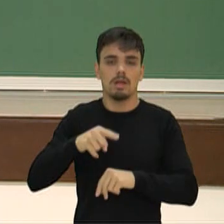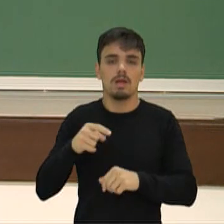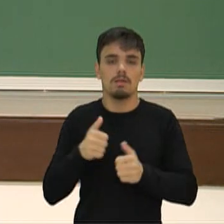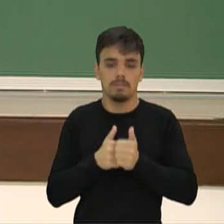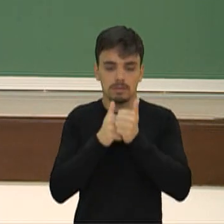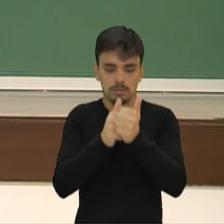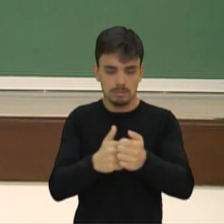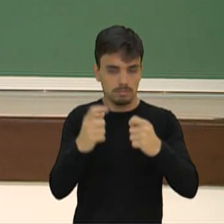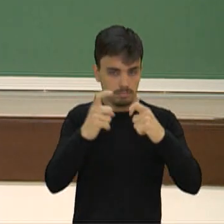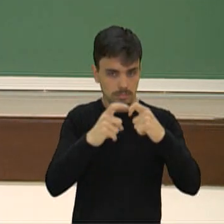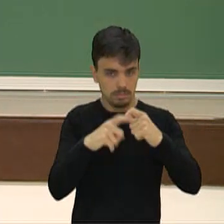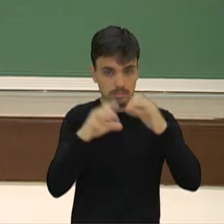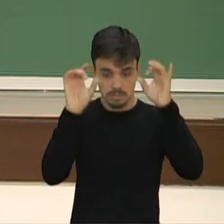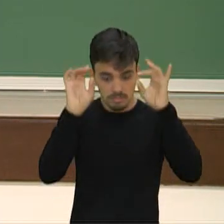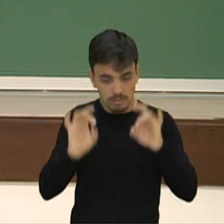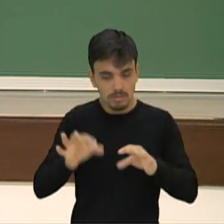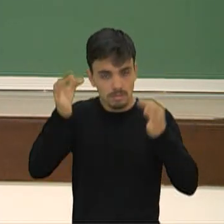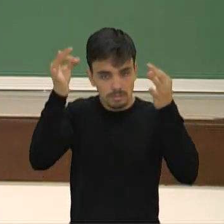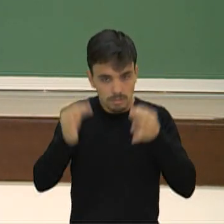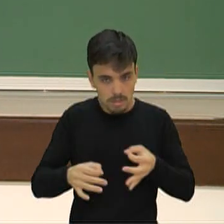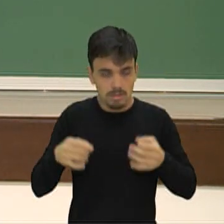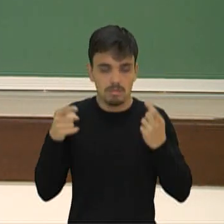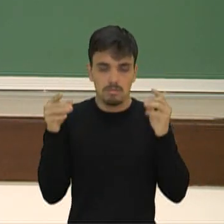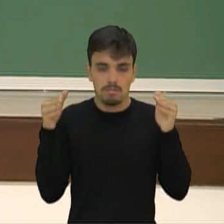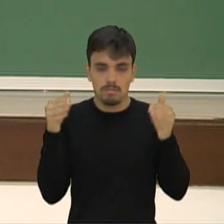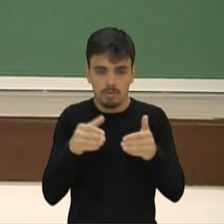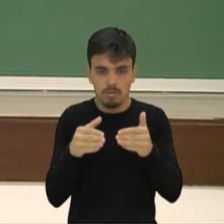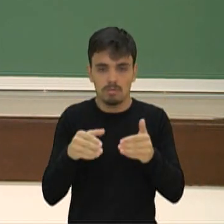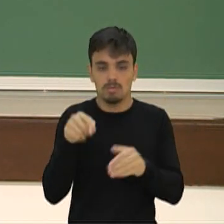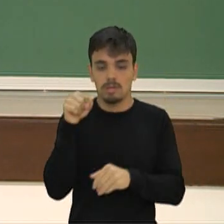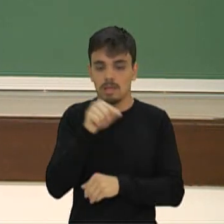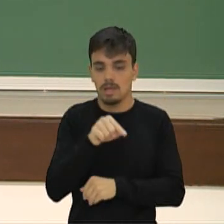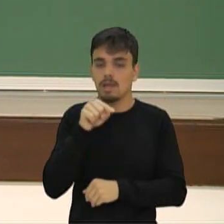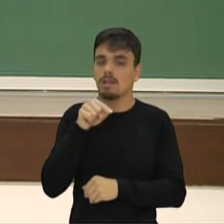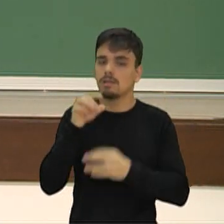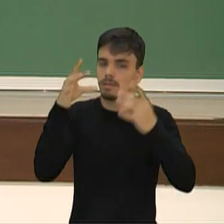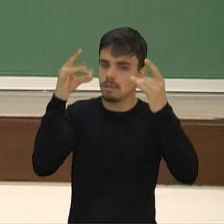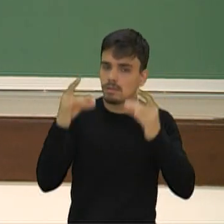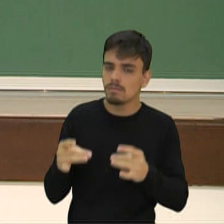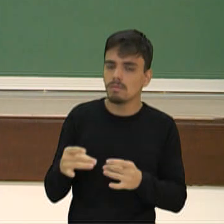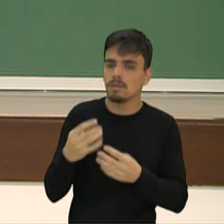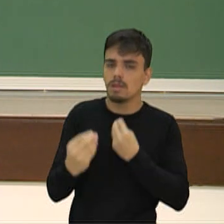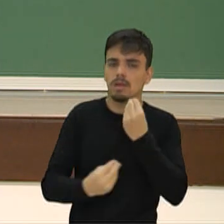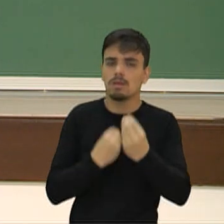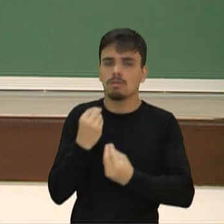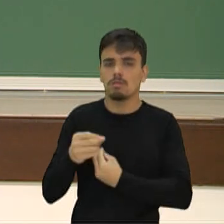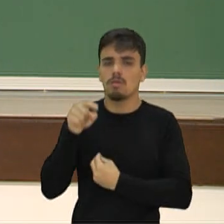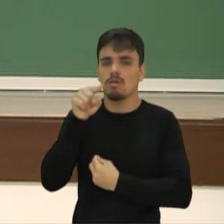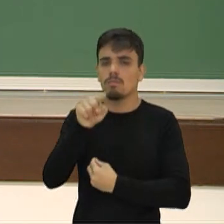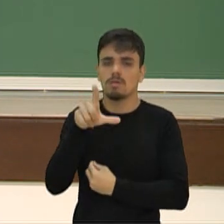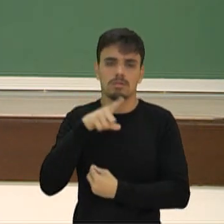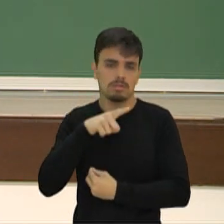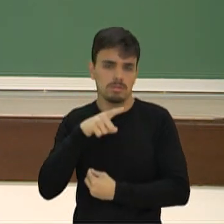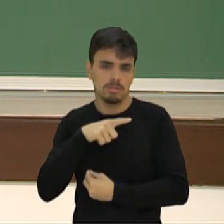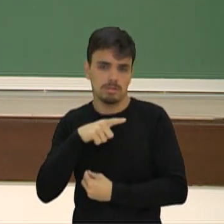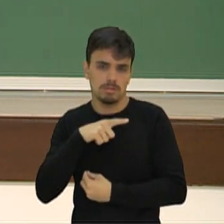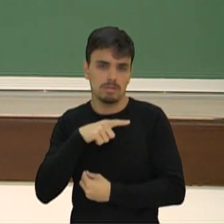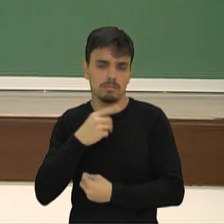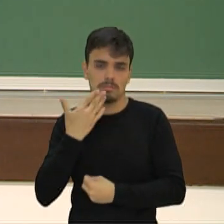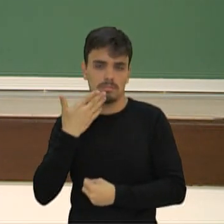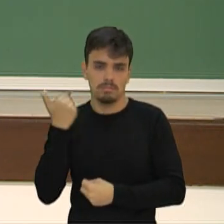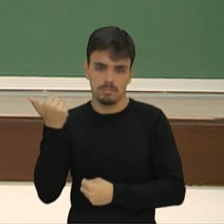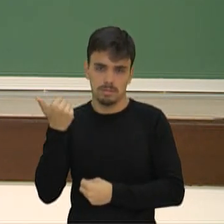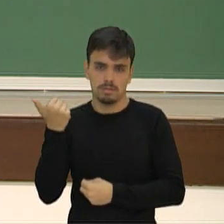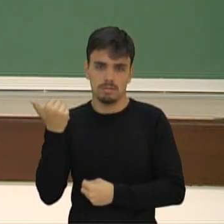encaminhamento para um especialista, aonde ele vai definir por A mais B que tipo de situação que você vai ter que vai melhorar